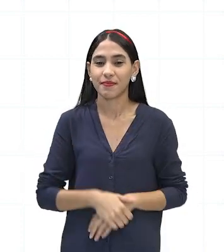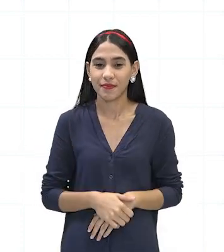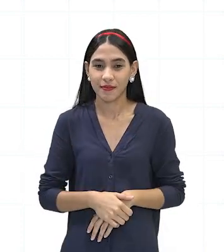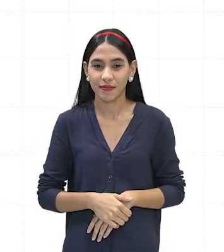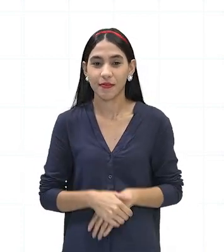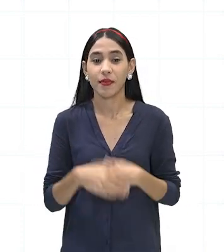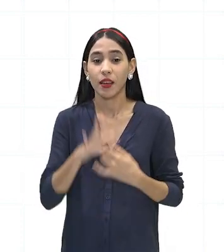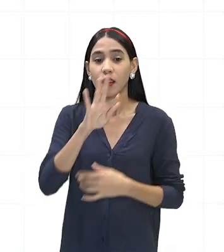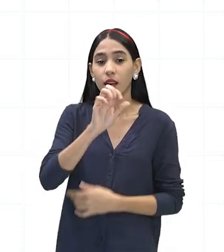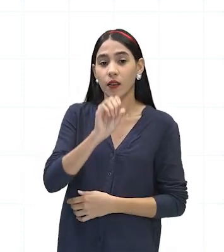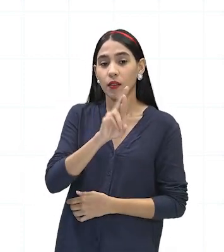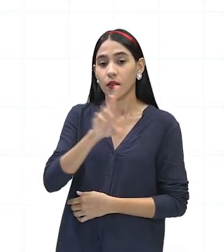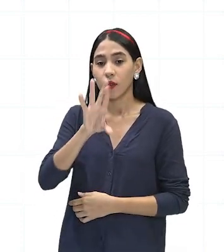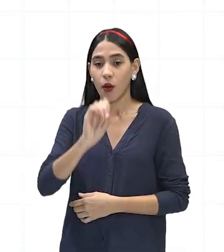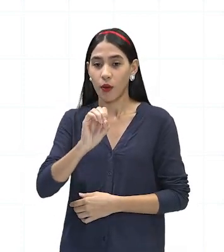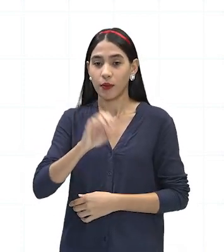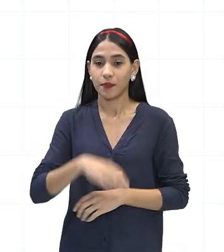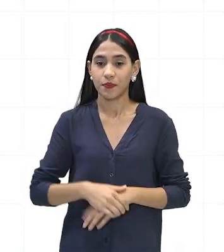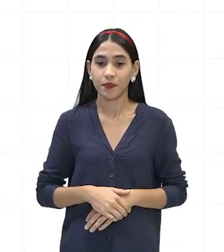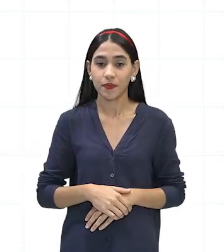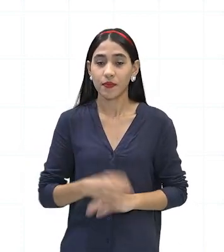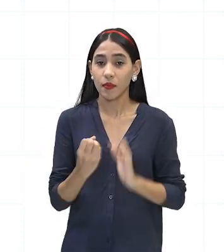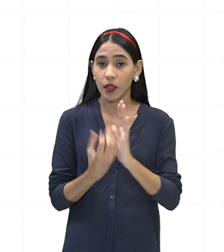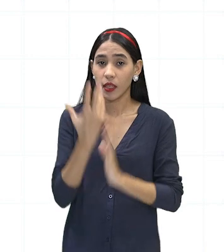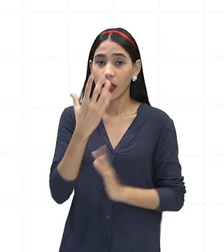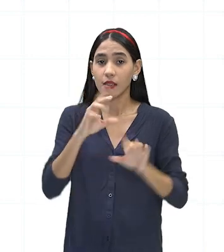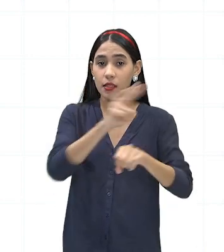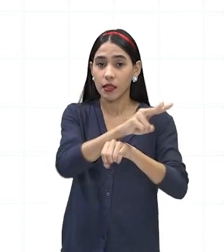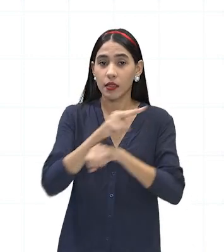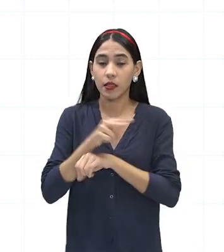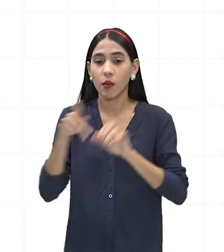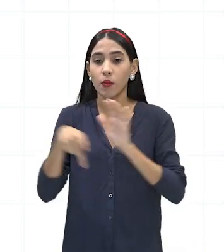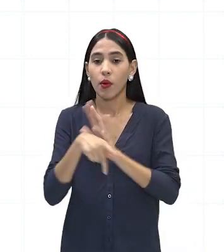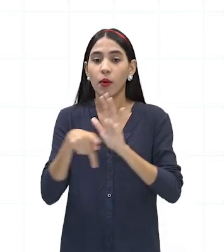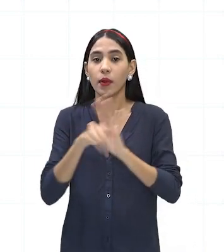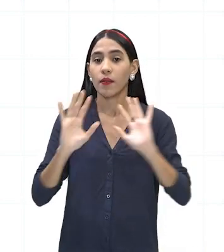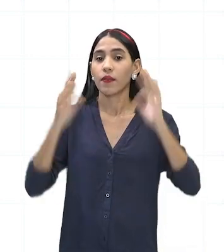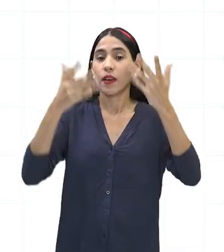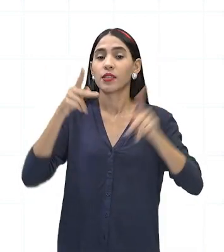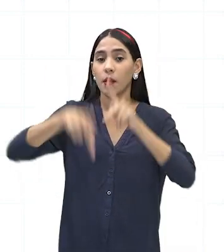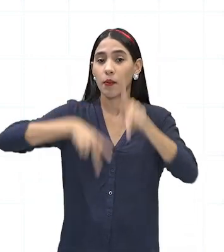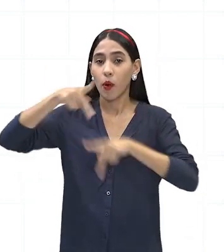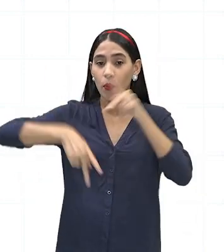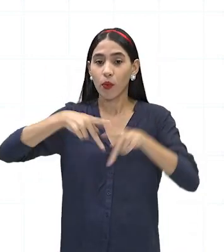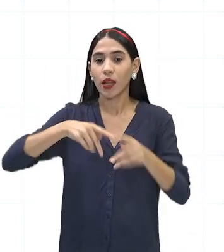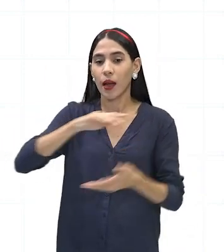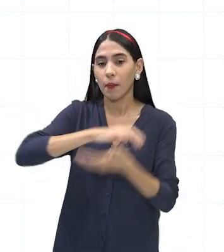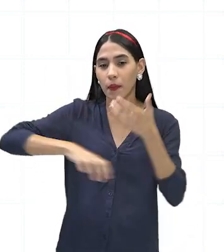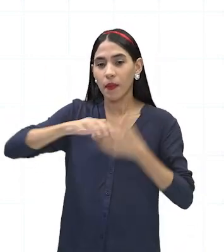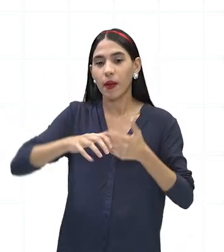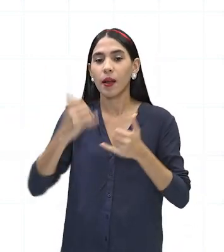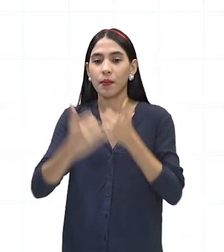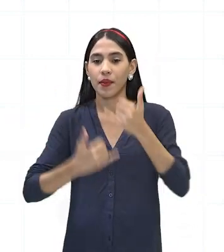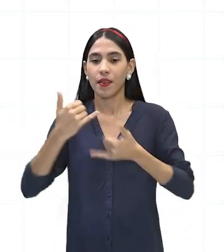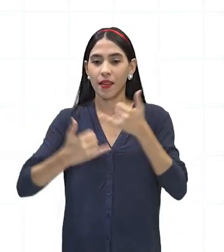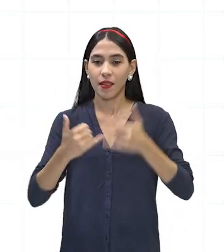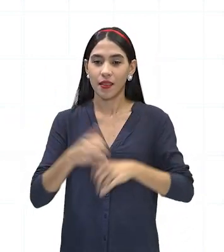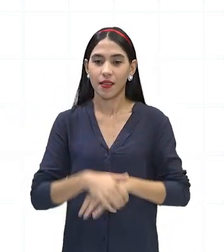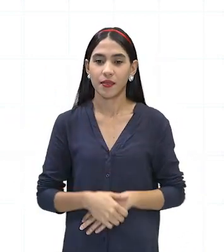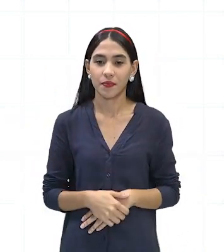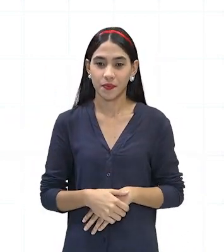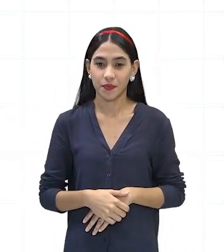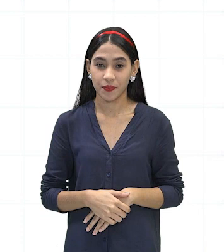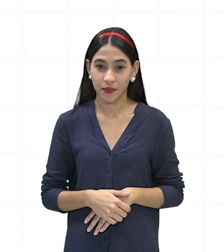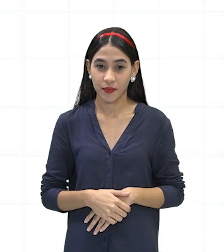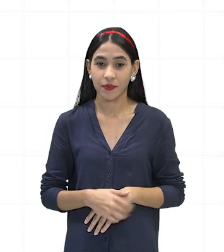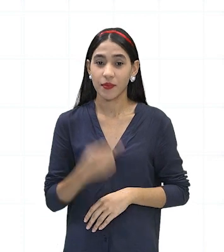forró, a sua origem vem aí da festa popular, bailão, bagunça e brincadeira. Prosseguindo,